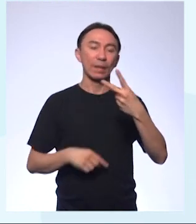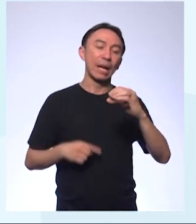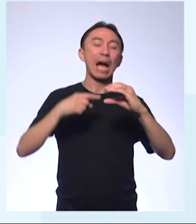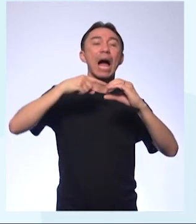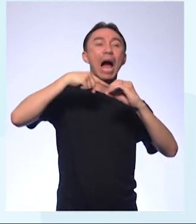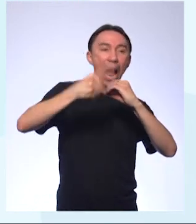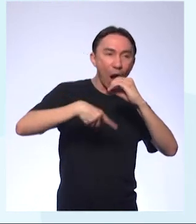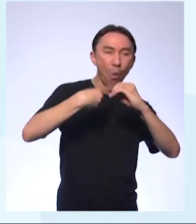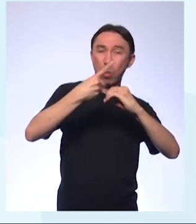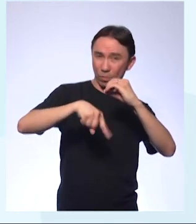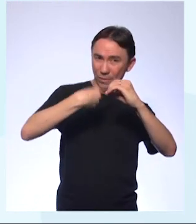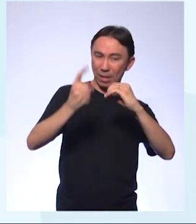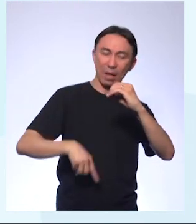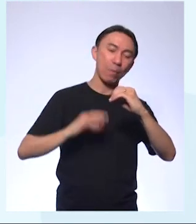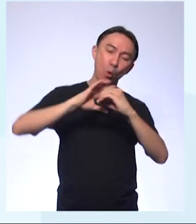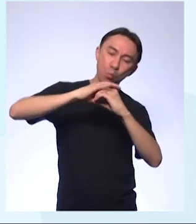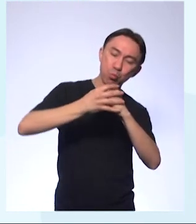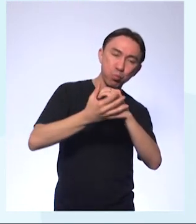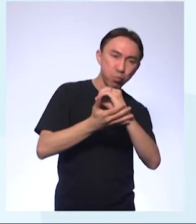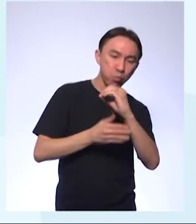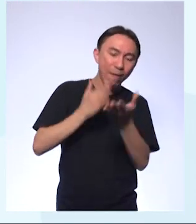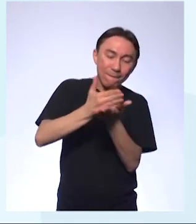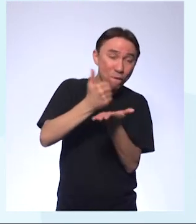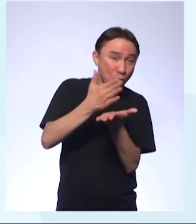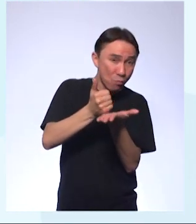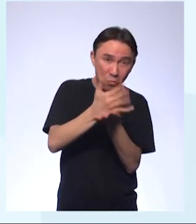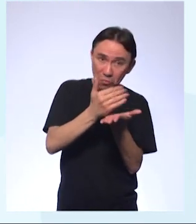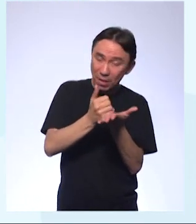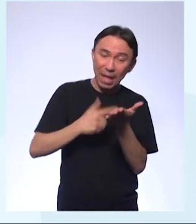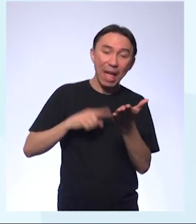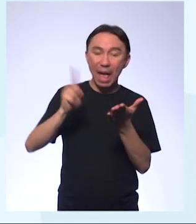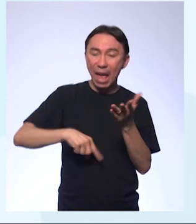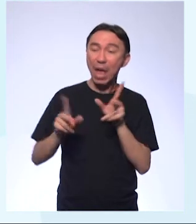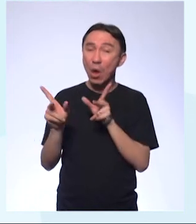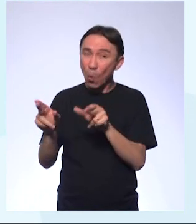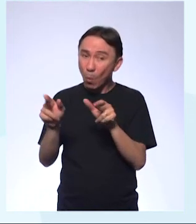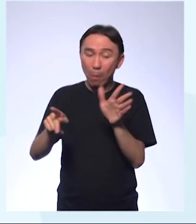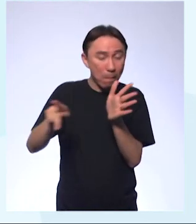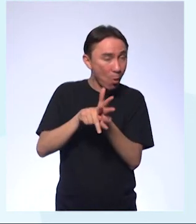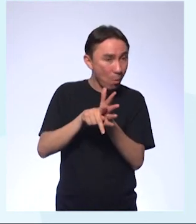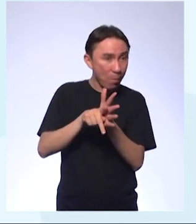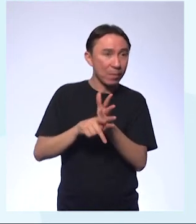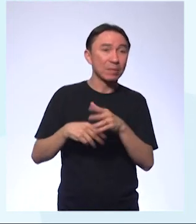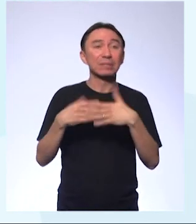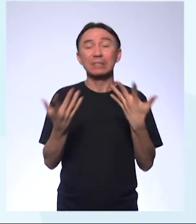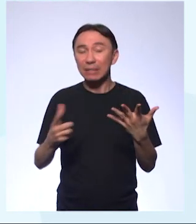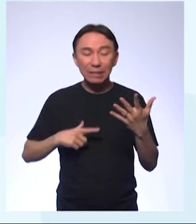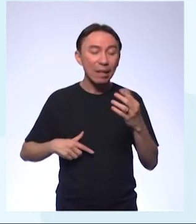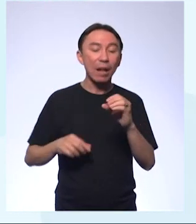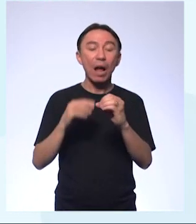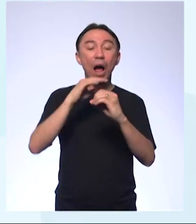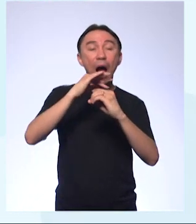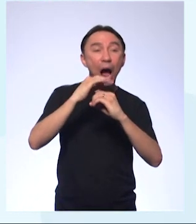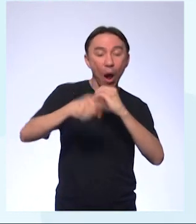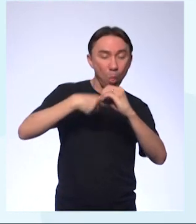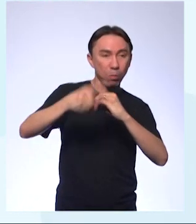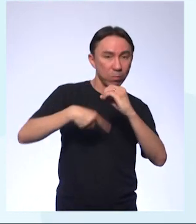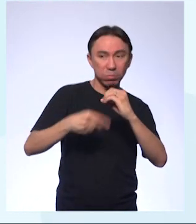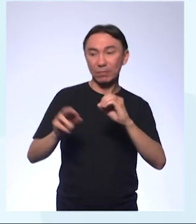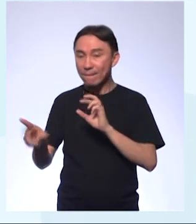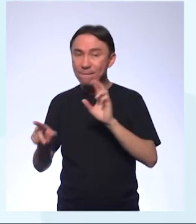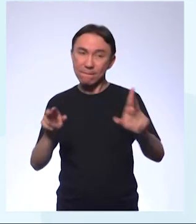primeiro, partículas alfa foram desviadas de seu trajeto devido à repulsão que o núcleo denso e a carga positiva do metal